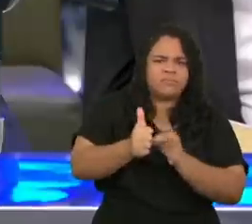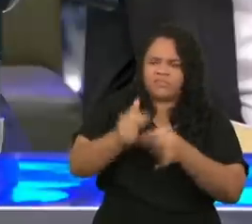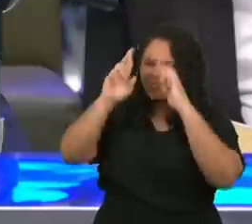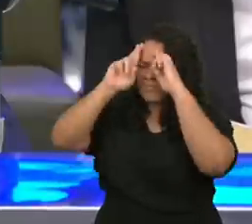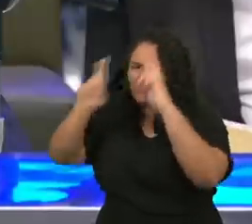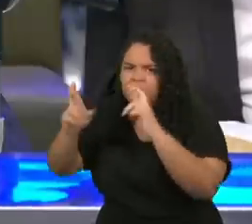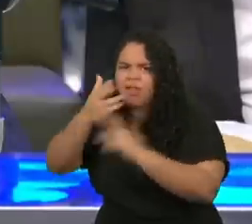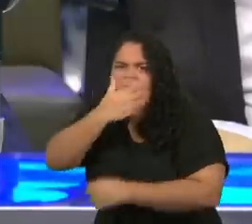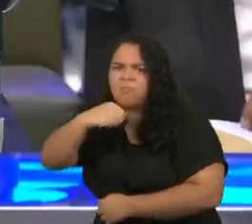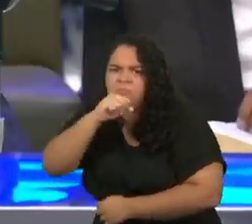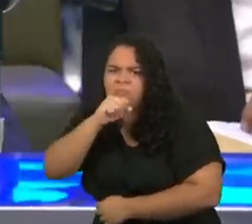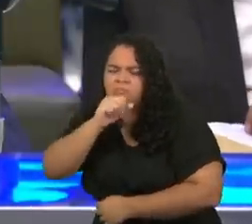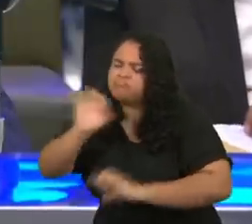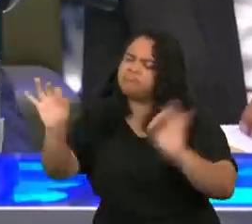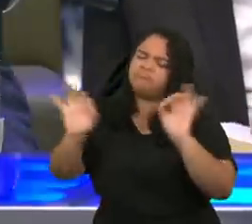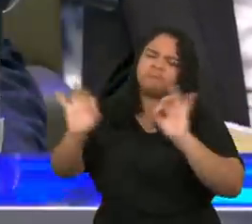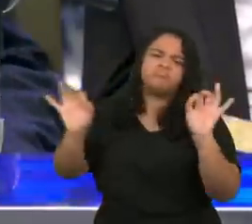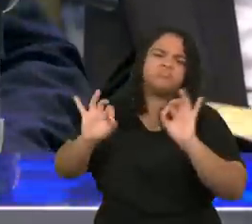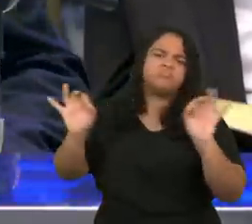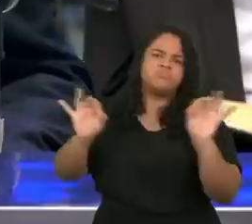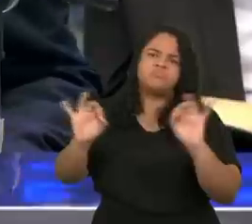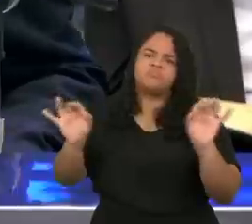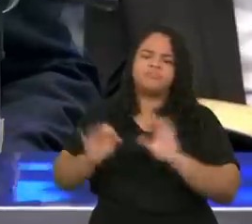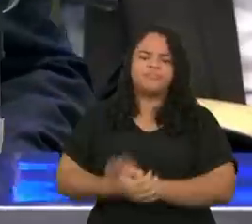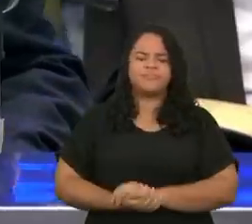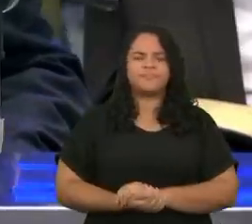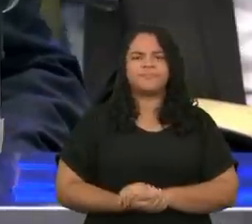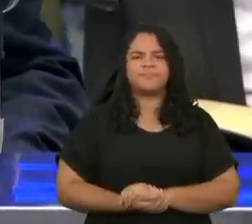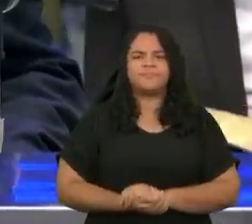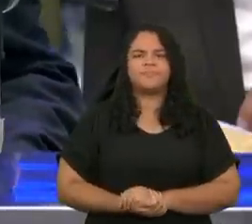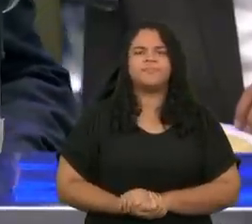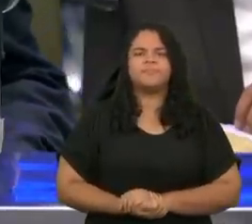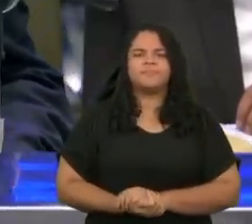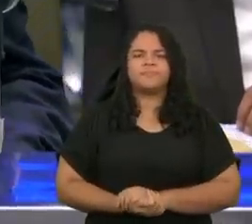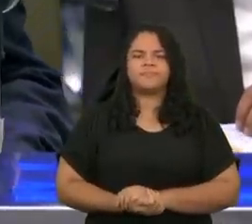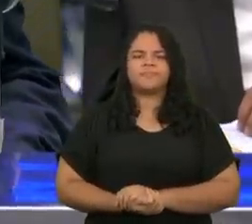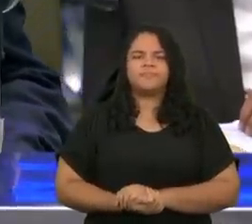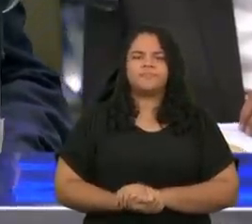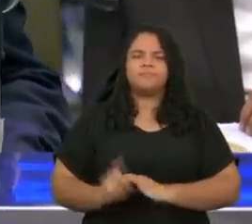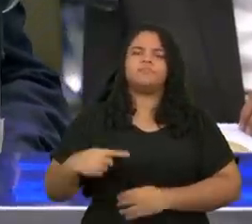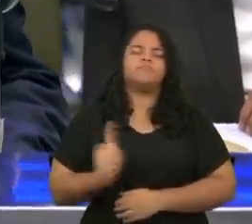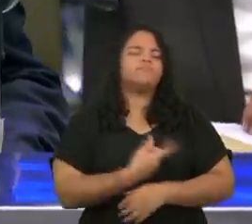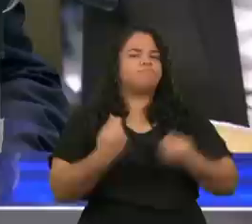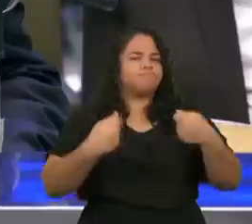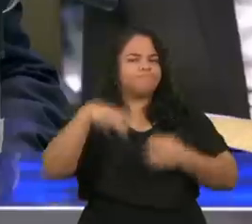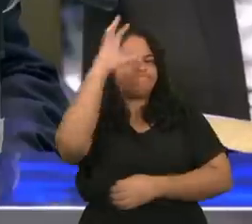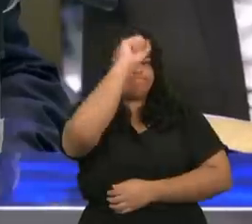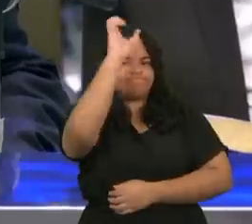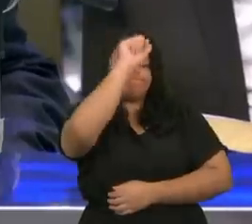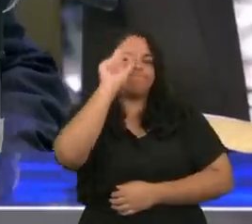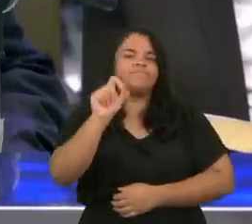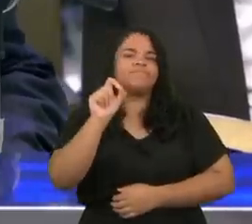é uma autoridade que não foi dada por um homem da terra uma autoridade que foi instituída